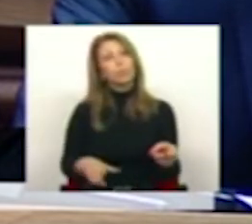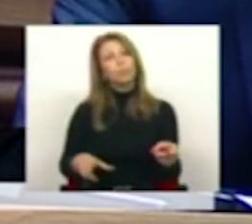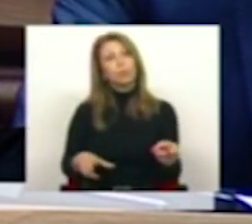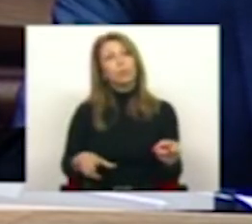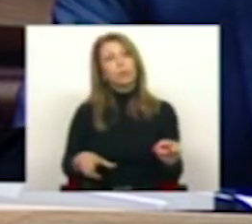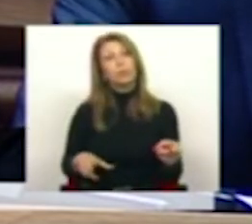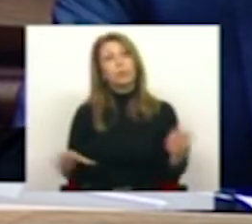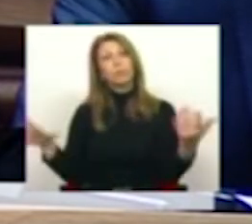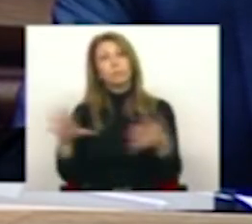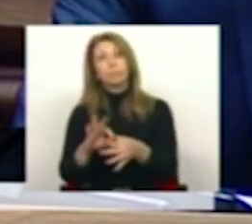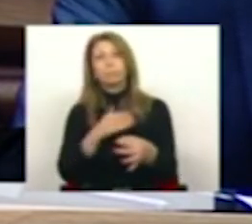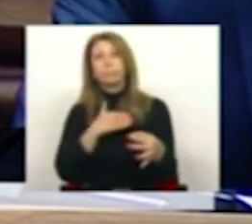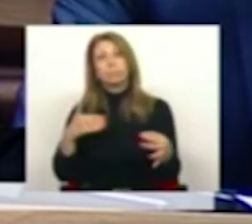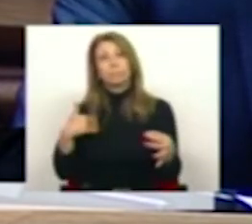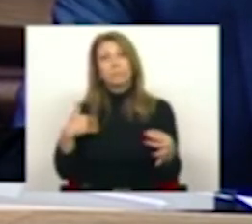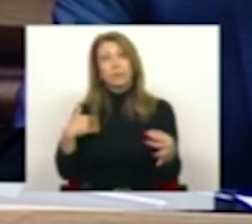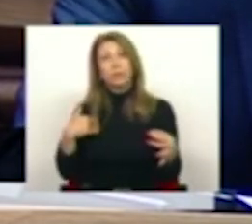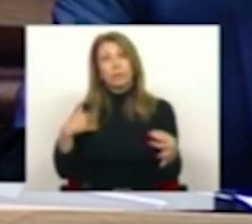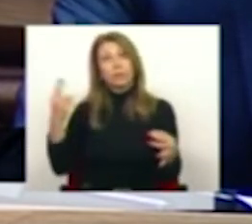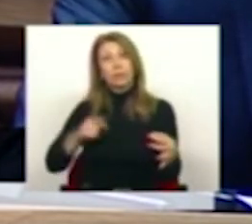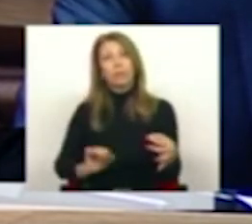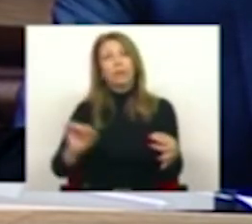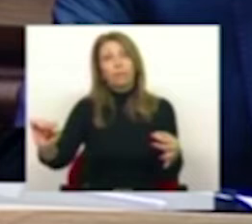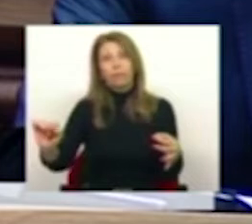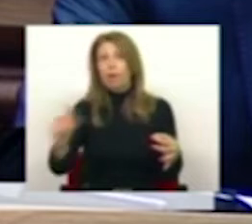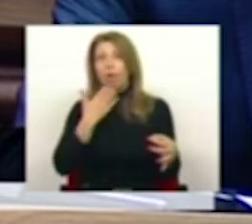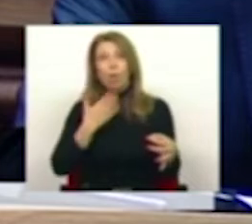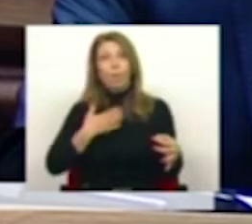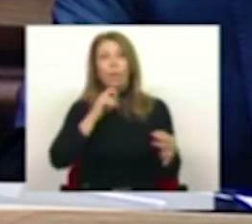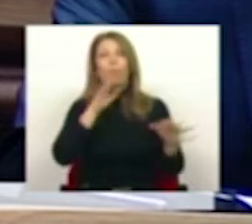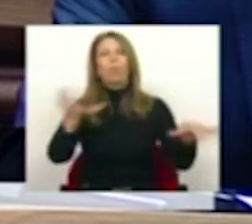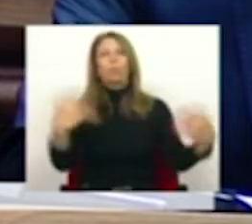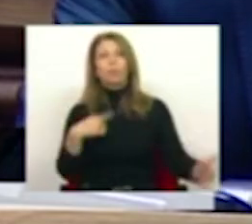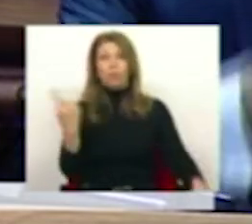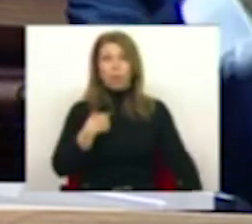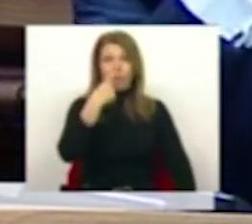a saúde não nos permitir falhar essa